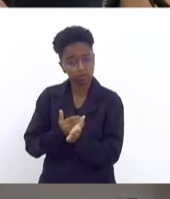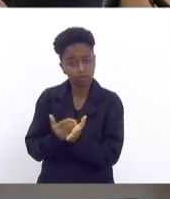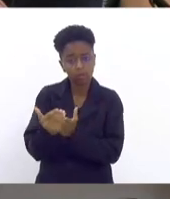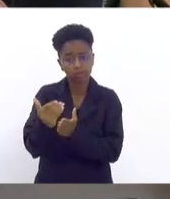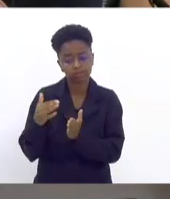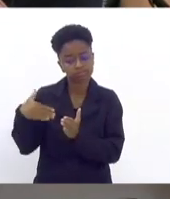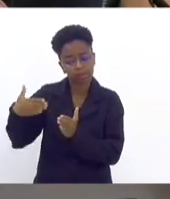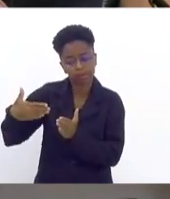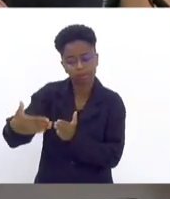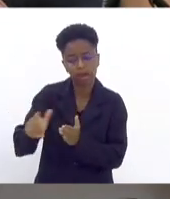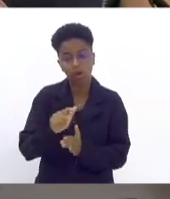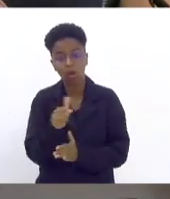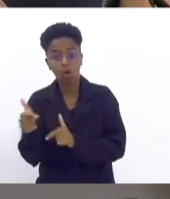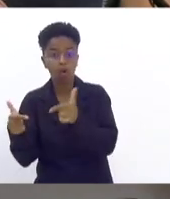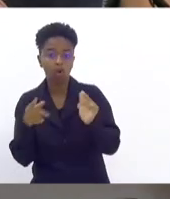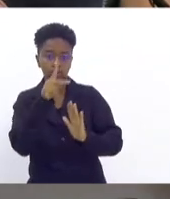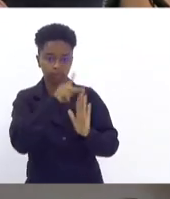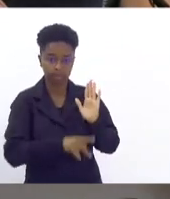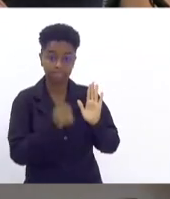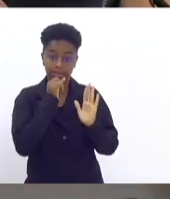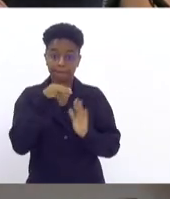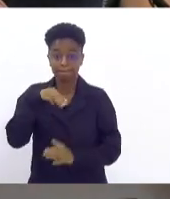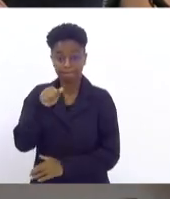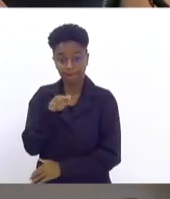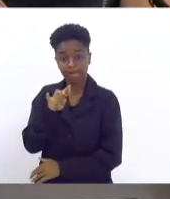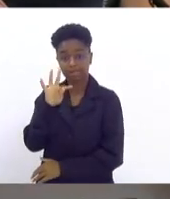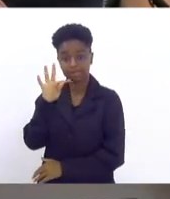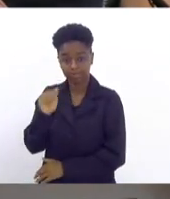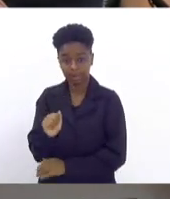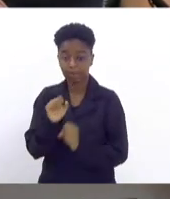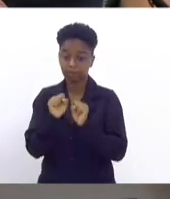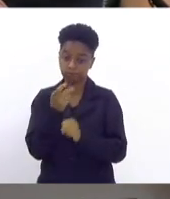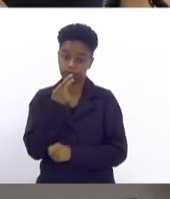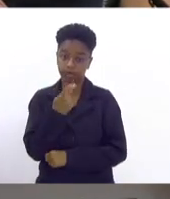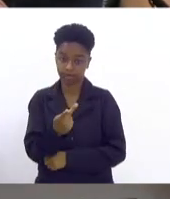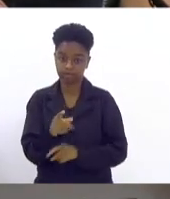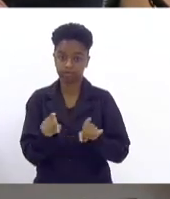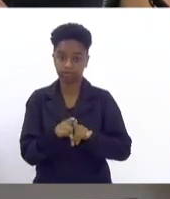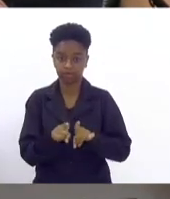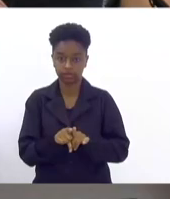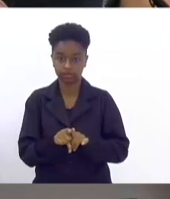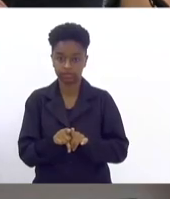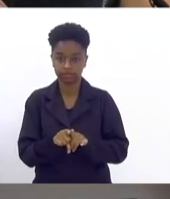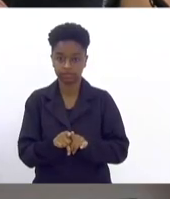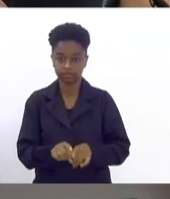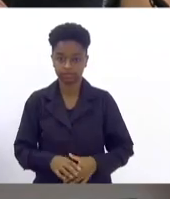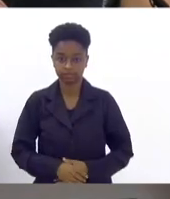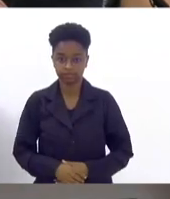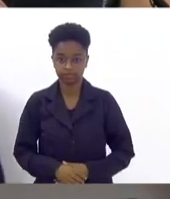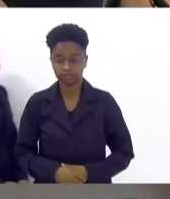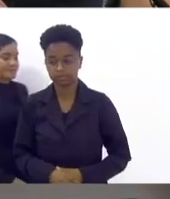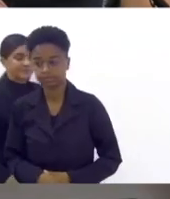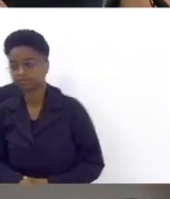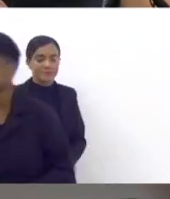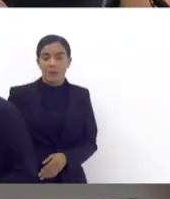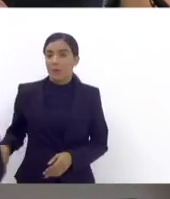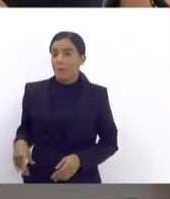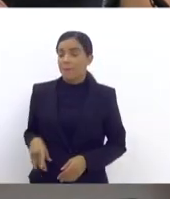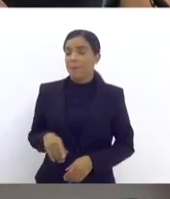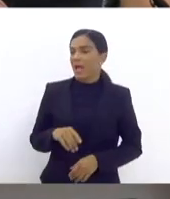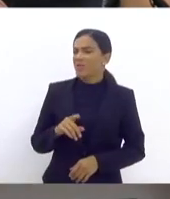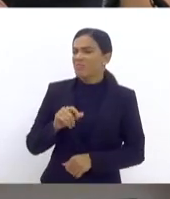outros projetos. Por exemplo, o da Marta, a gente podia dizer também, para não ser autorizativo, dizer o